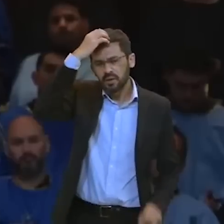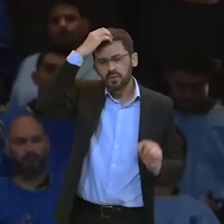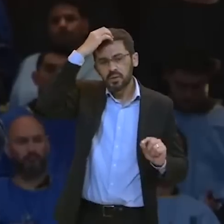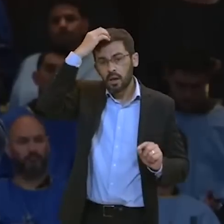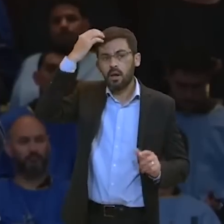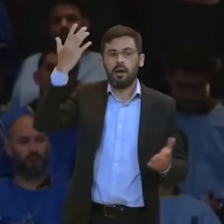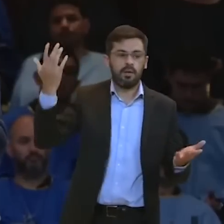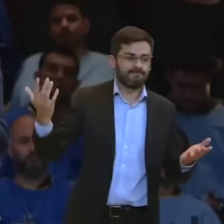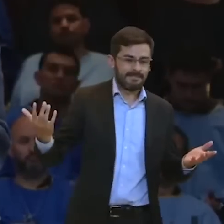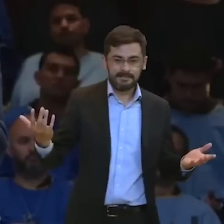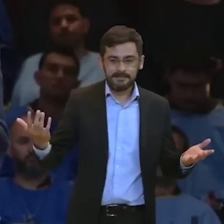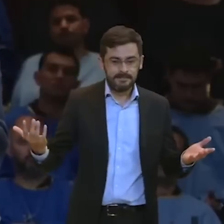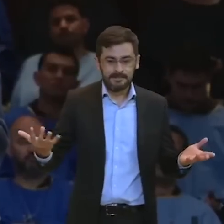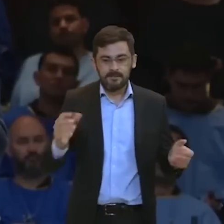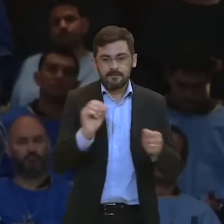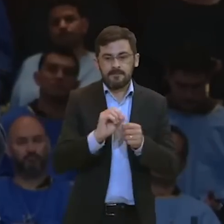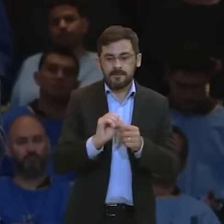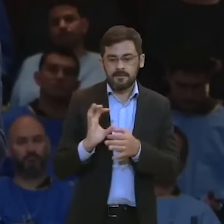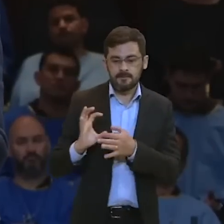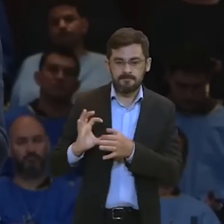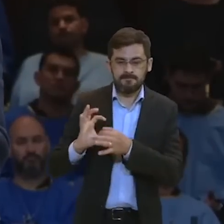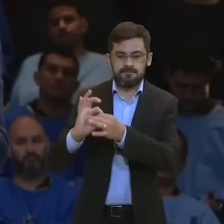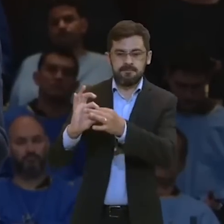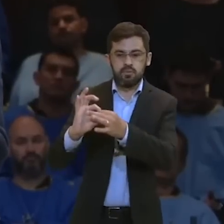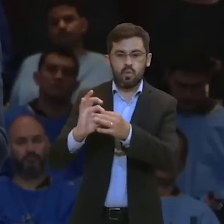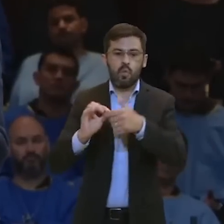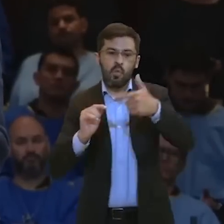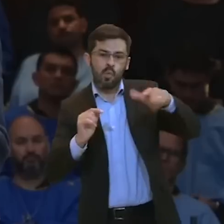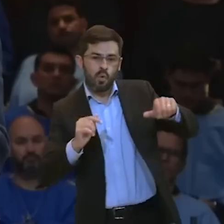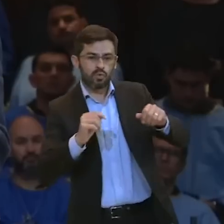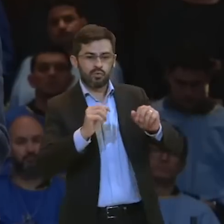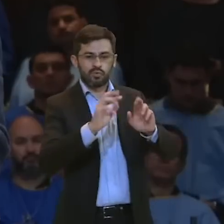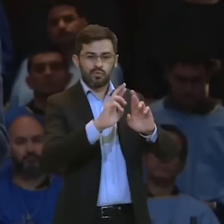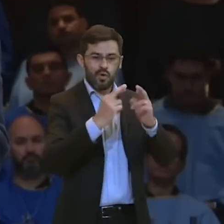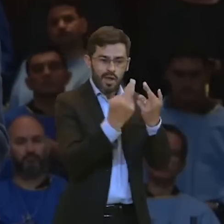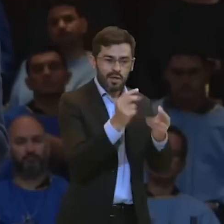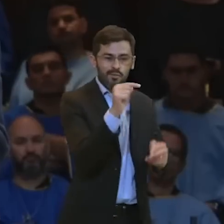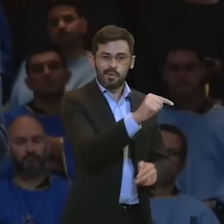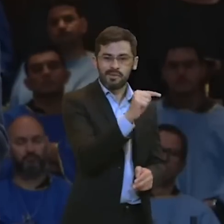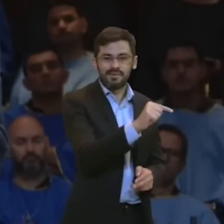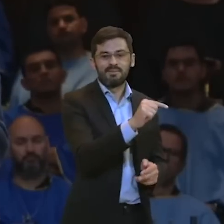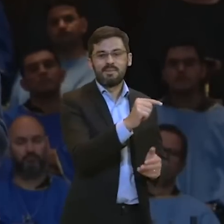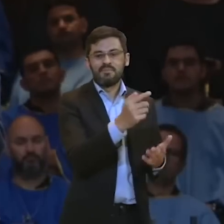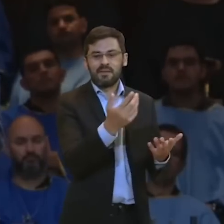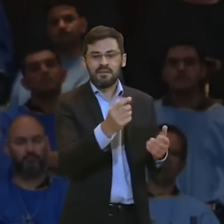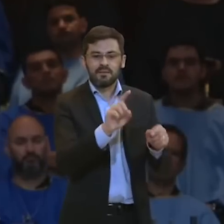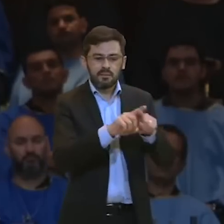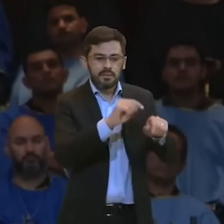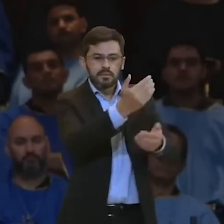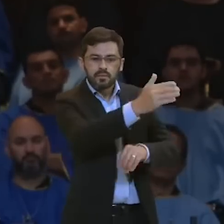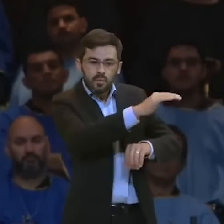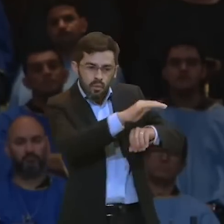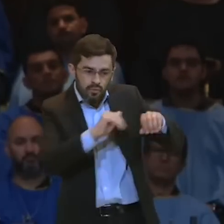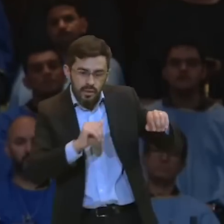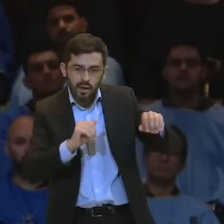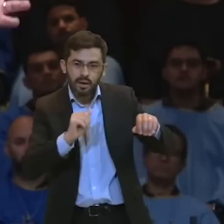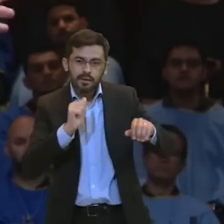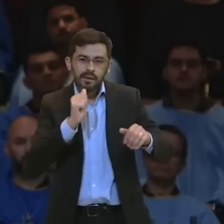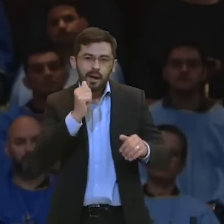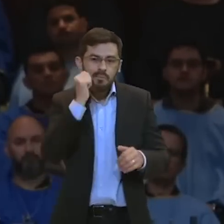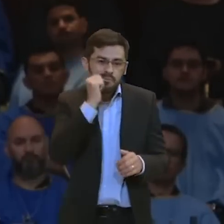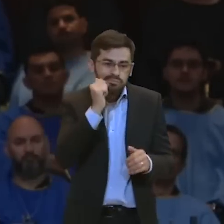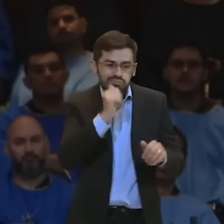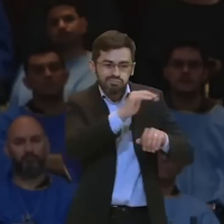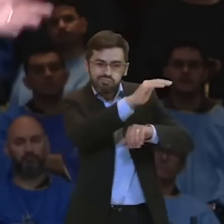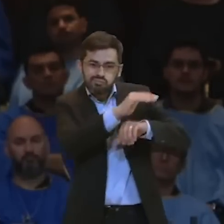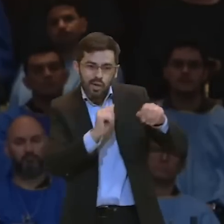uma aliança com a Assíria, e vou fazer um convite a